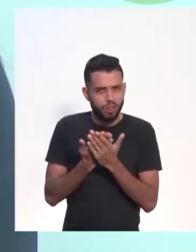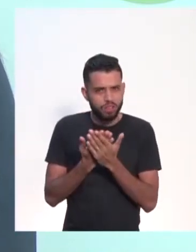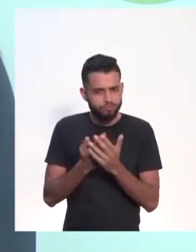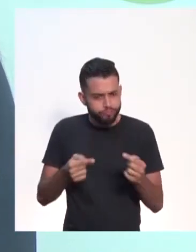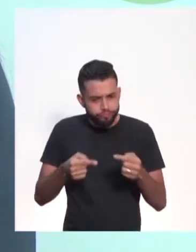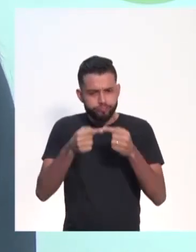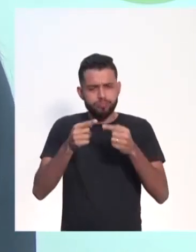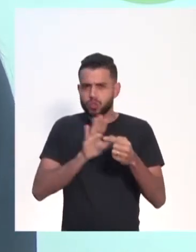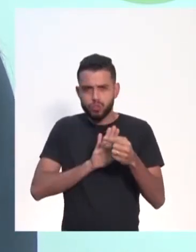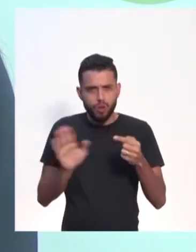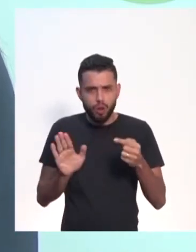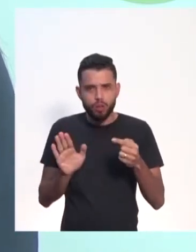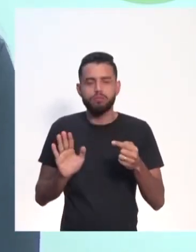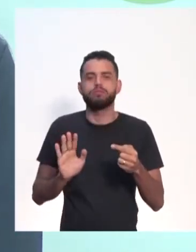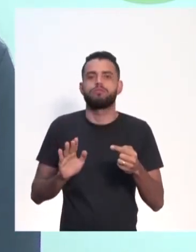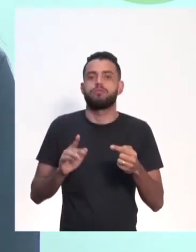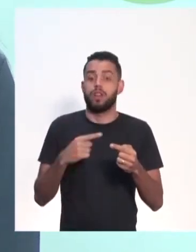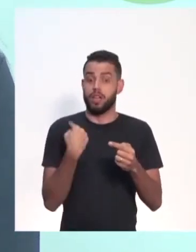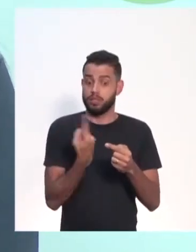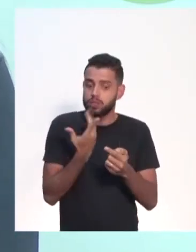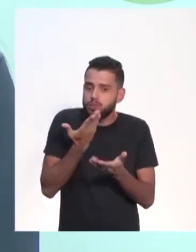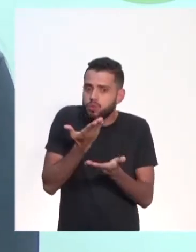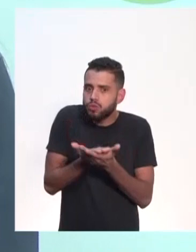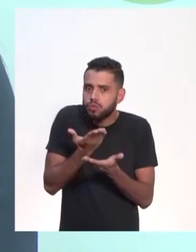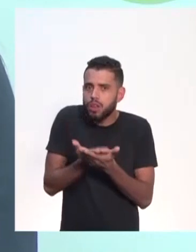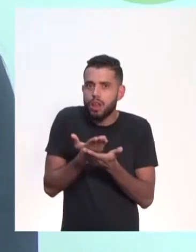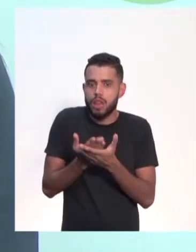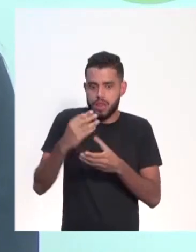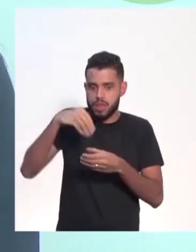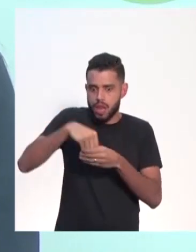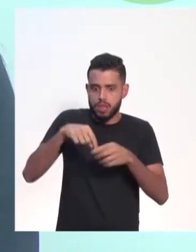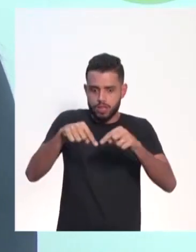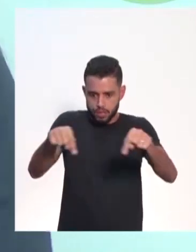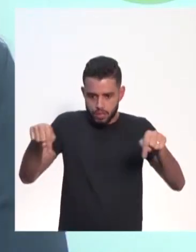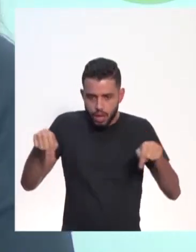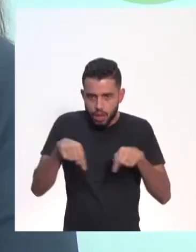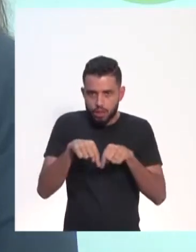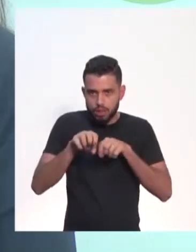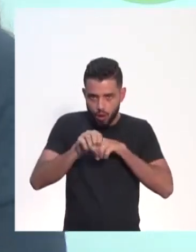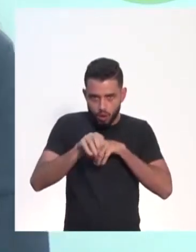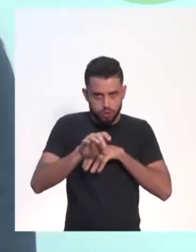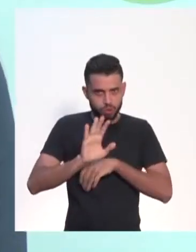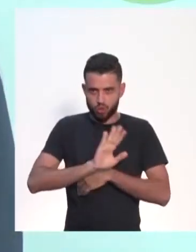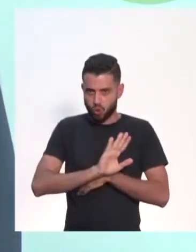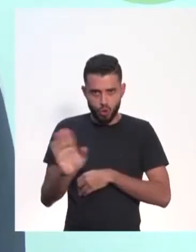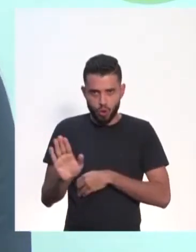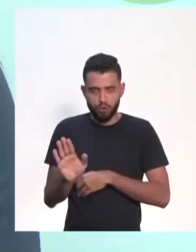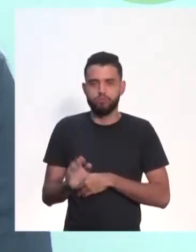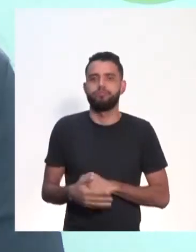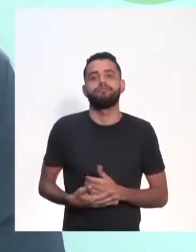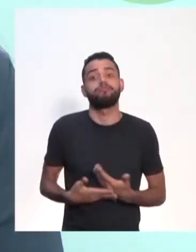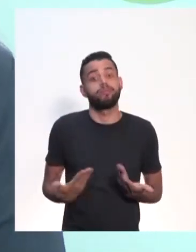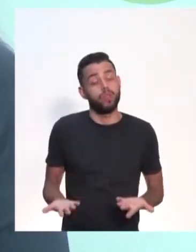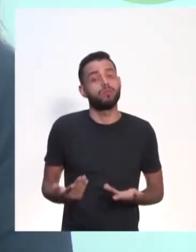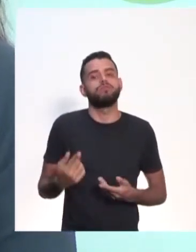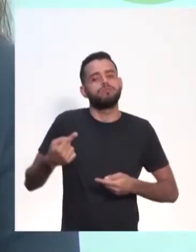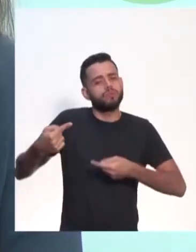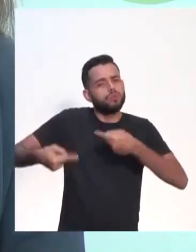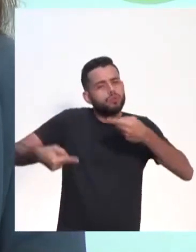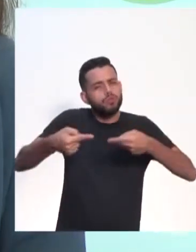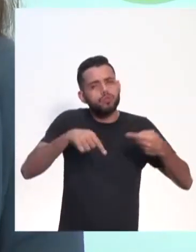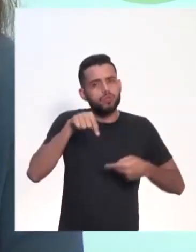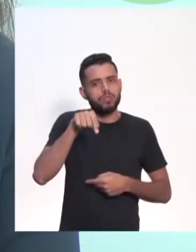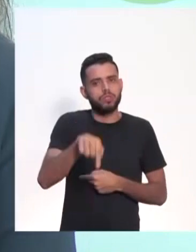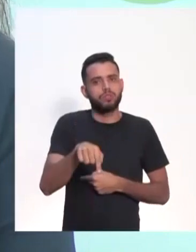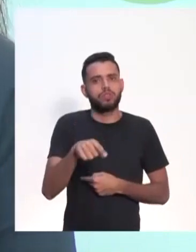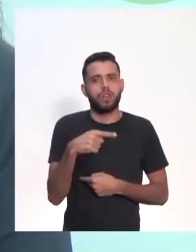o ato de estudar ele só veio dentro da sala de aula? Falando um pouquinho sobre isso, a gente vai trazer o